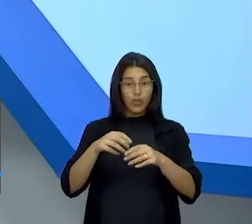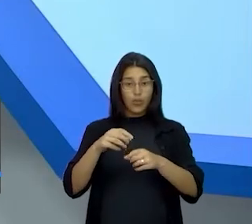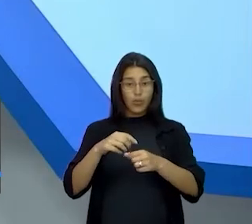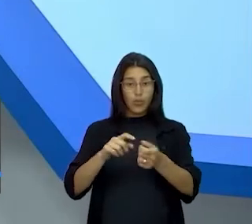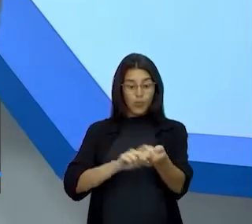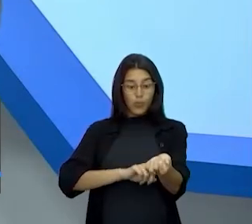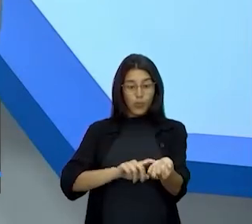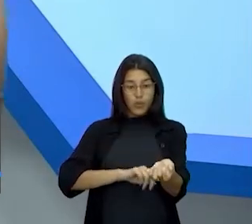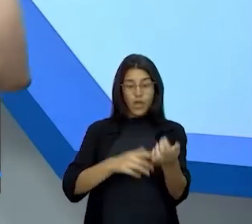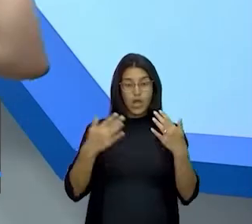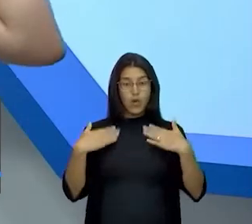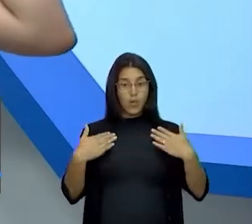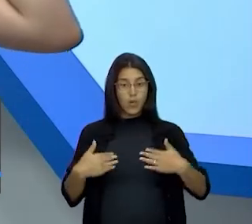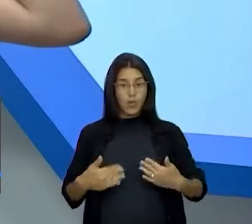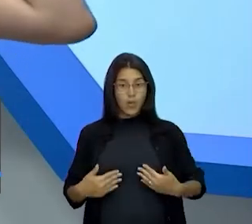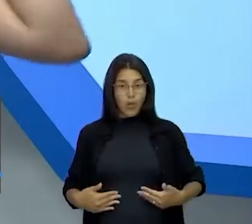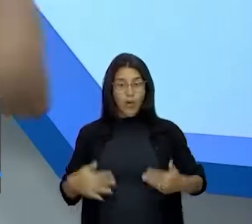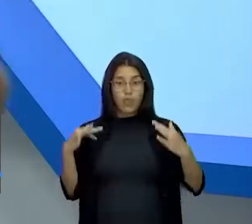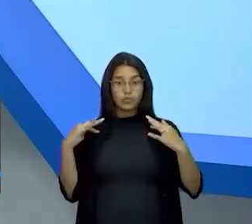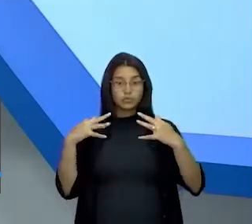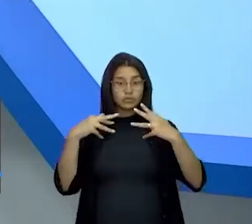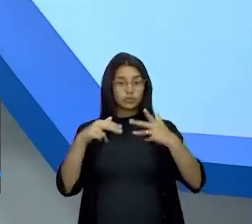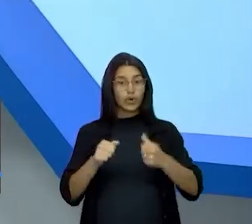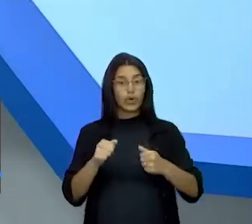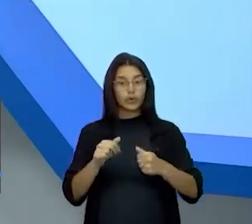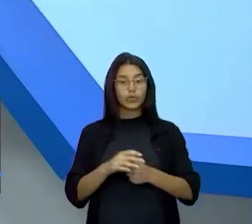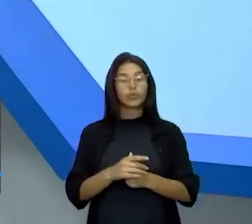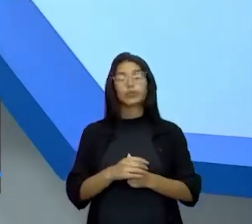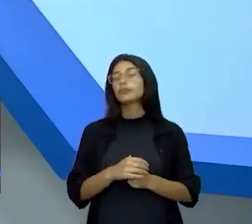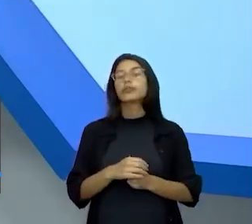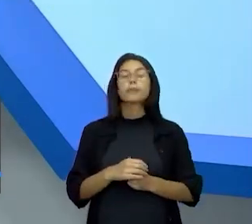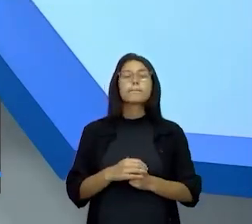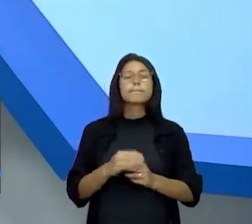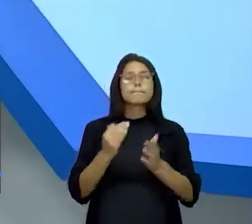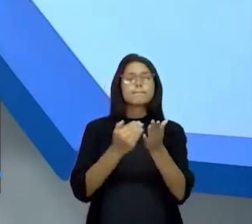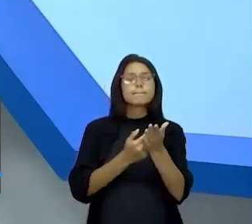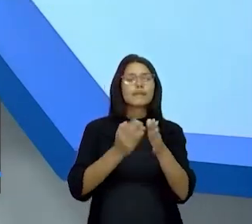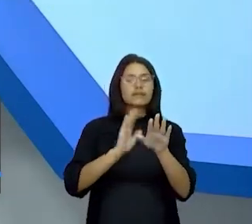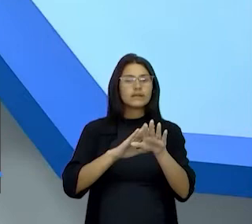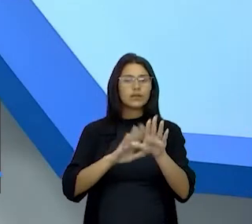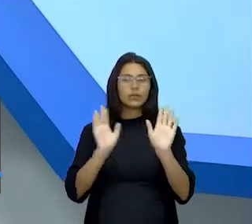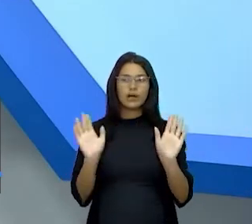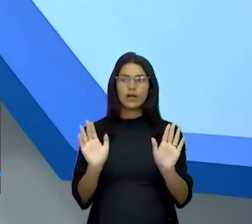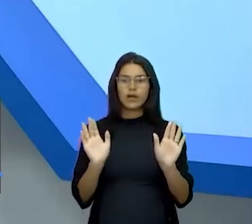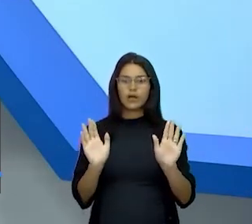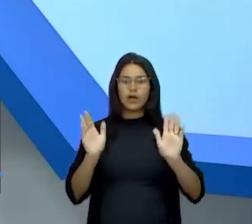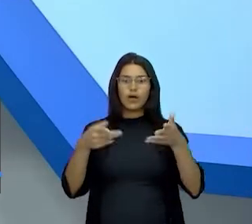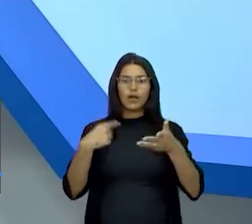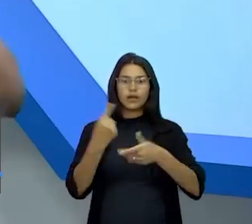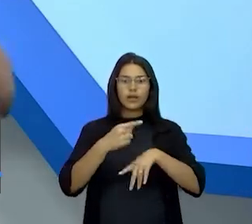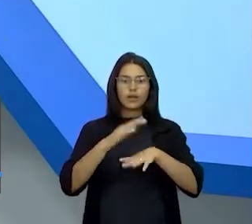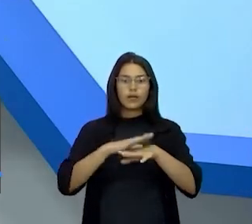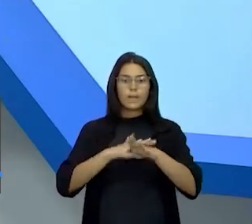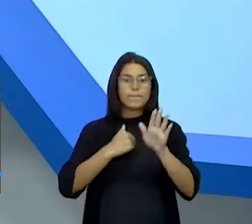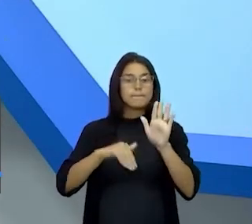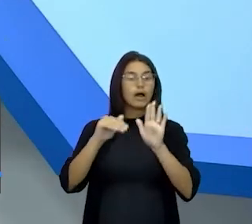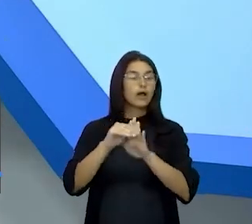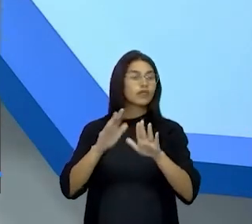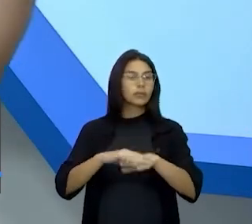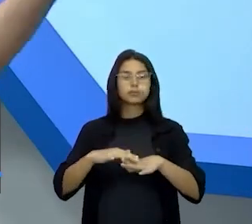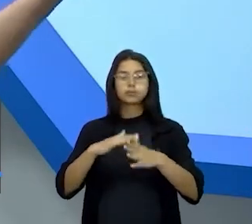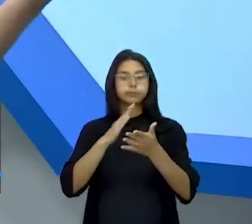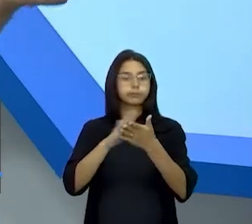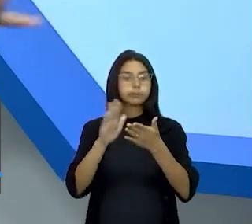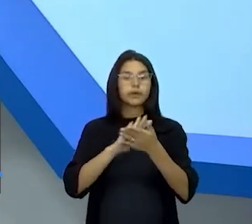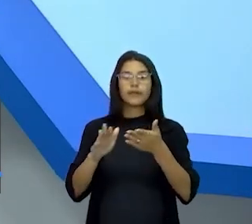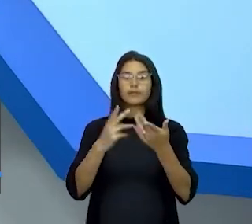do seu corpo, na verdade todo solúvel, elas começam a falar, opa, agora a gente está numa pressão maior, vamos sair,